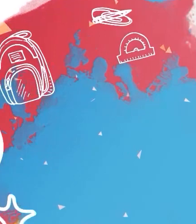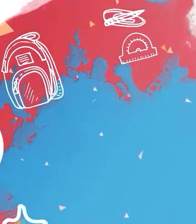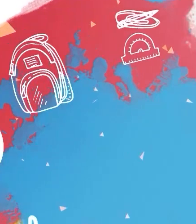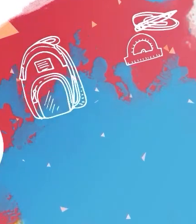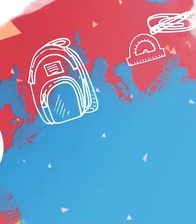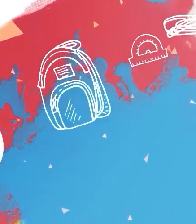II